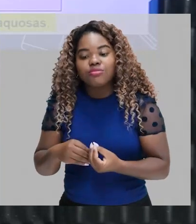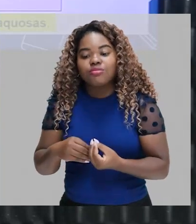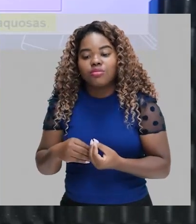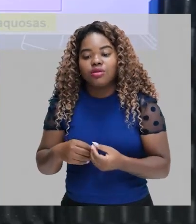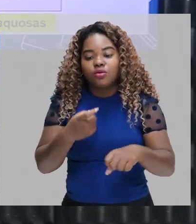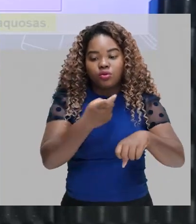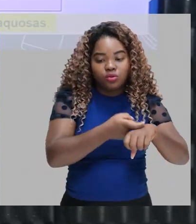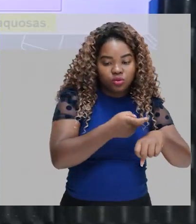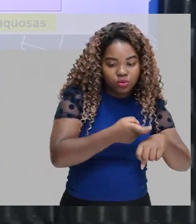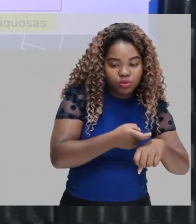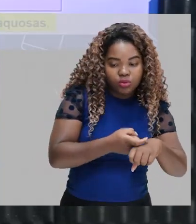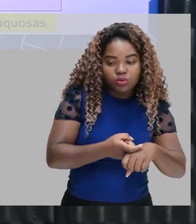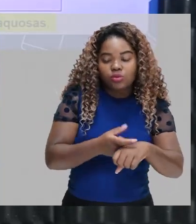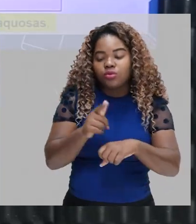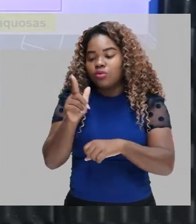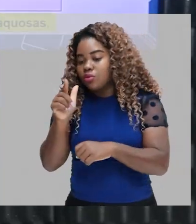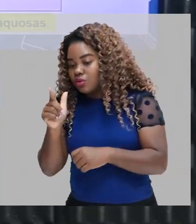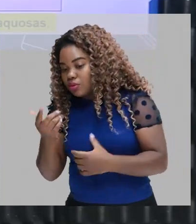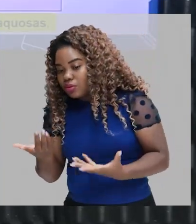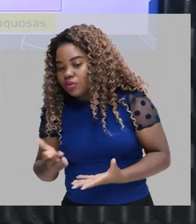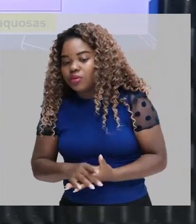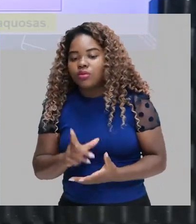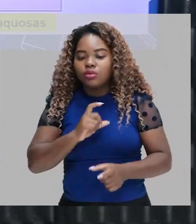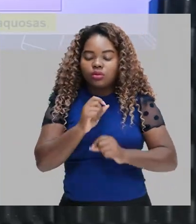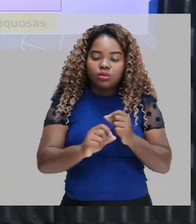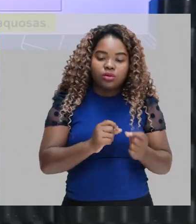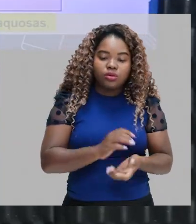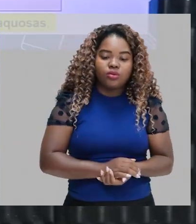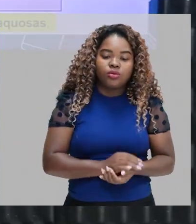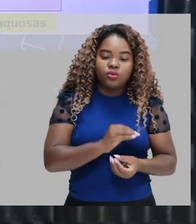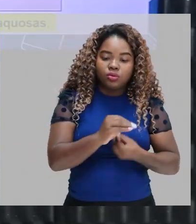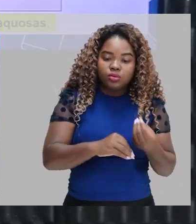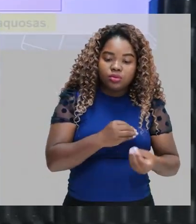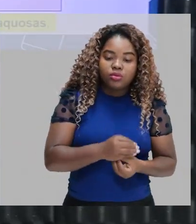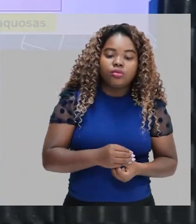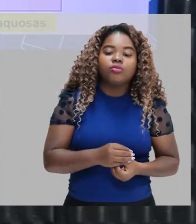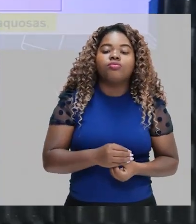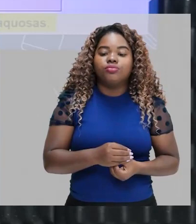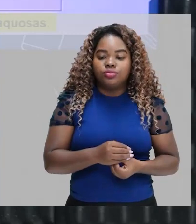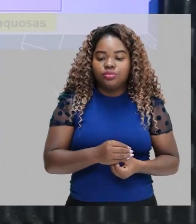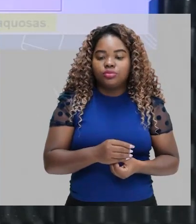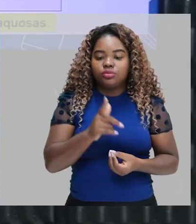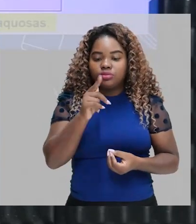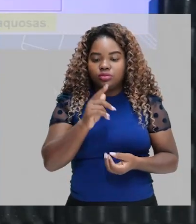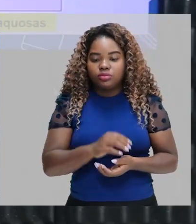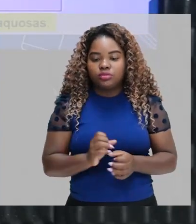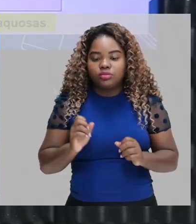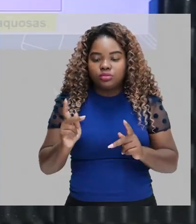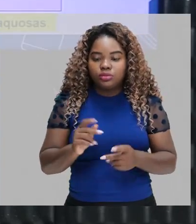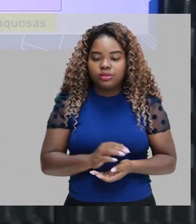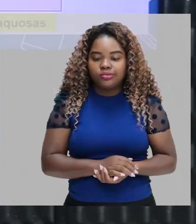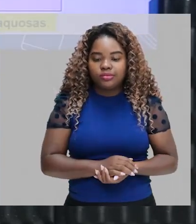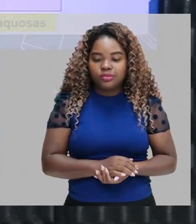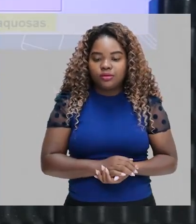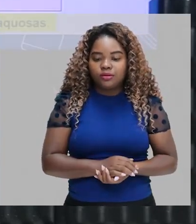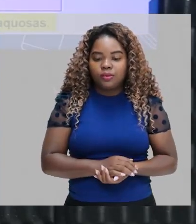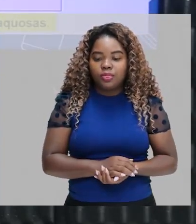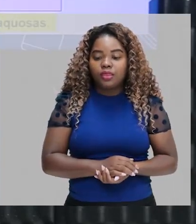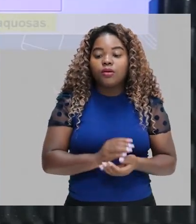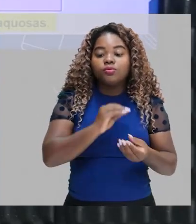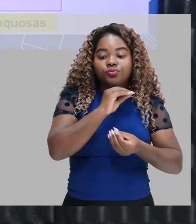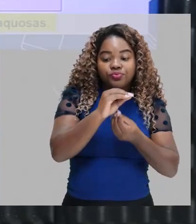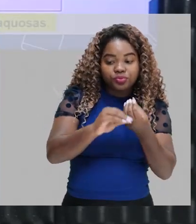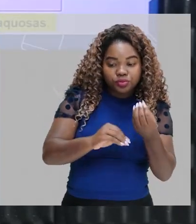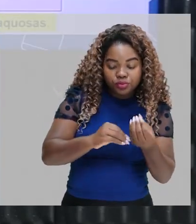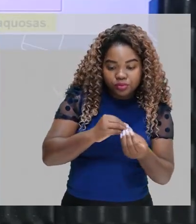um sólido com um líquido, gerando uma solução líquida. Tudo bem, turminha? Essas soluções,